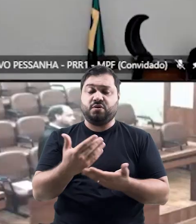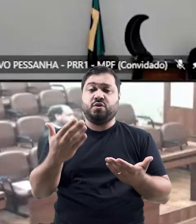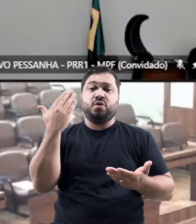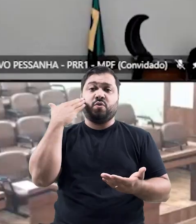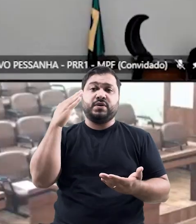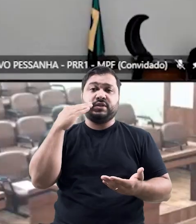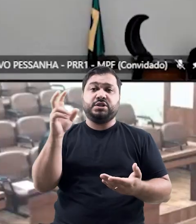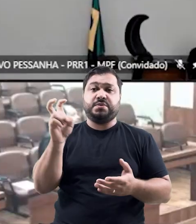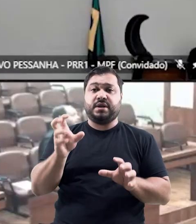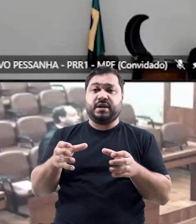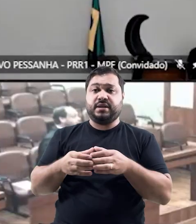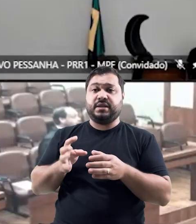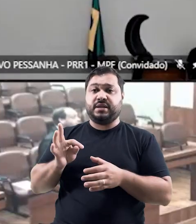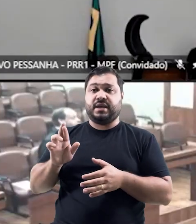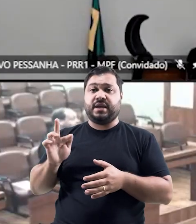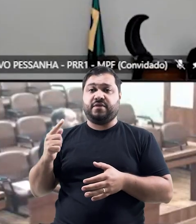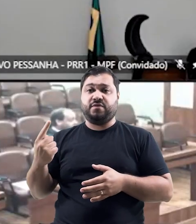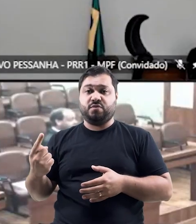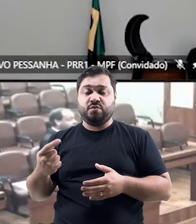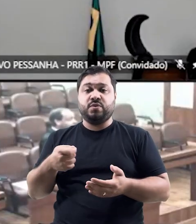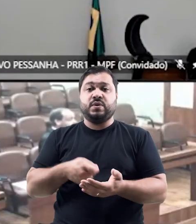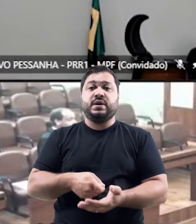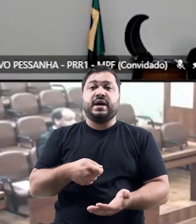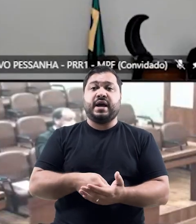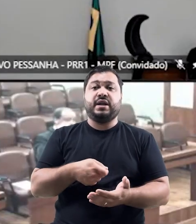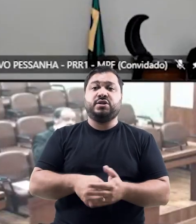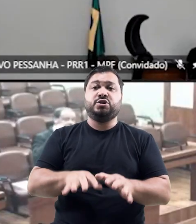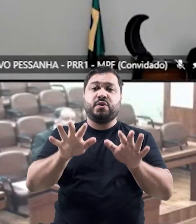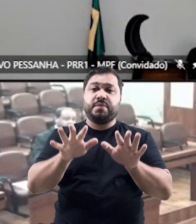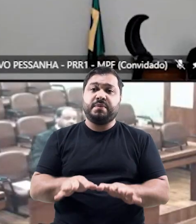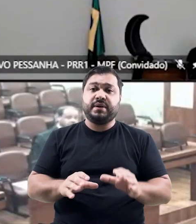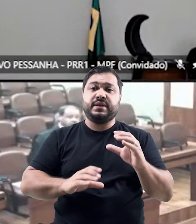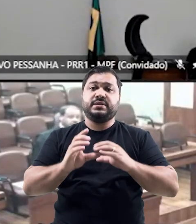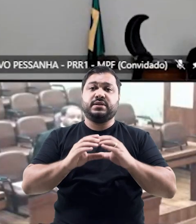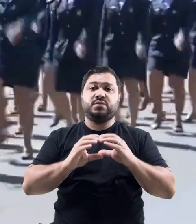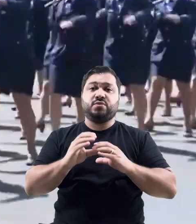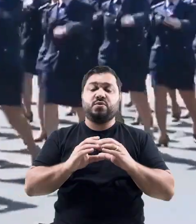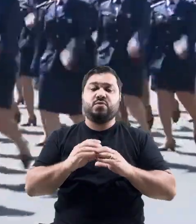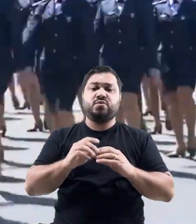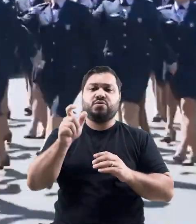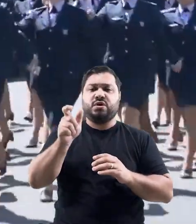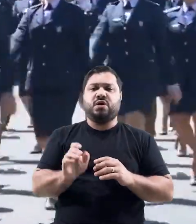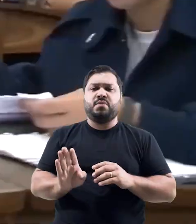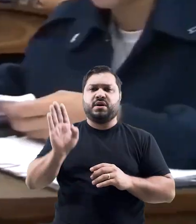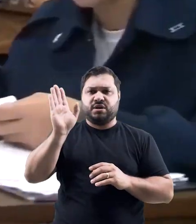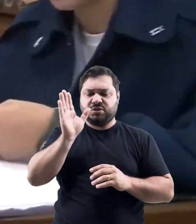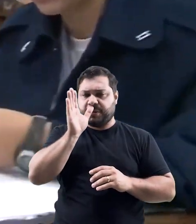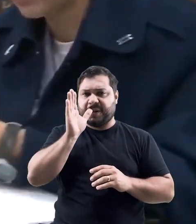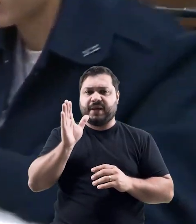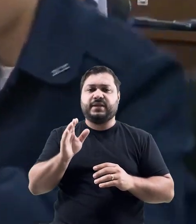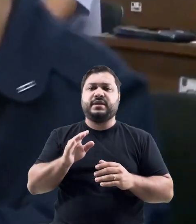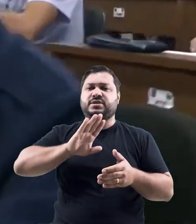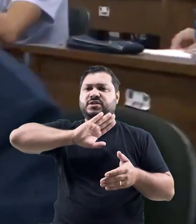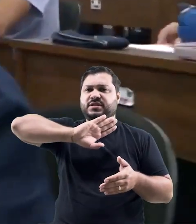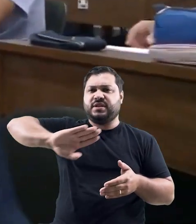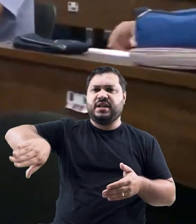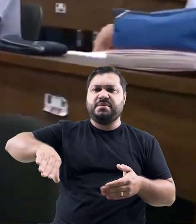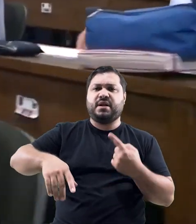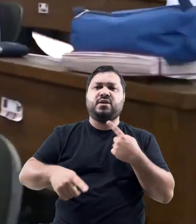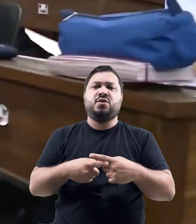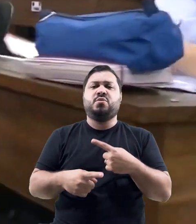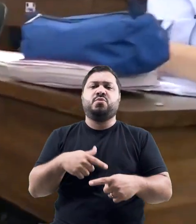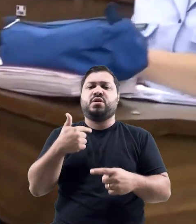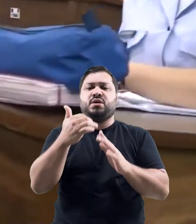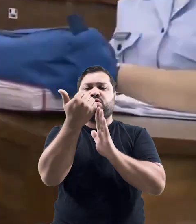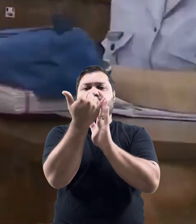esse entendimento, a 5ª turma do TRF1 garantiu a permanência no concurso a uma candidata que havia sido eliminada